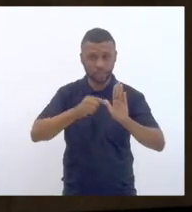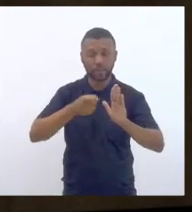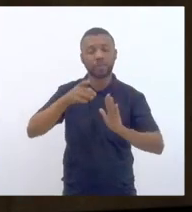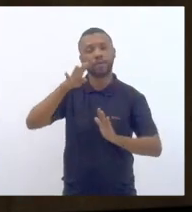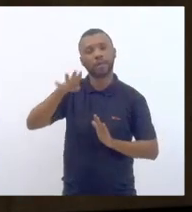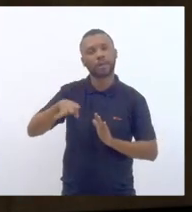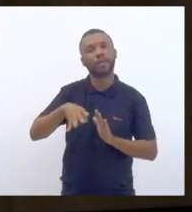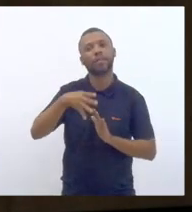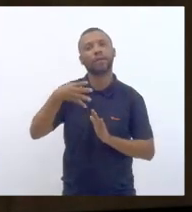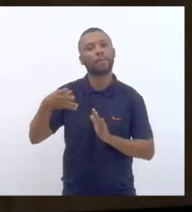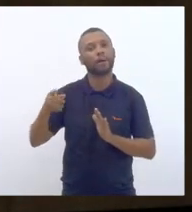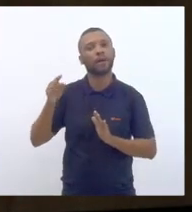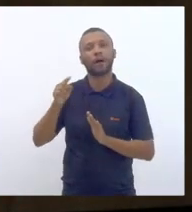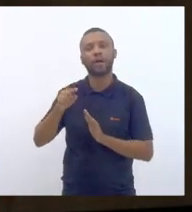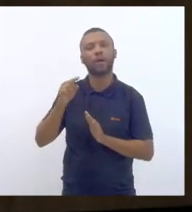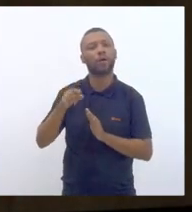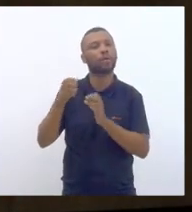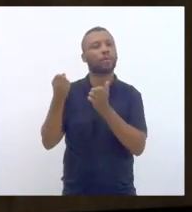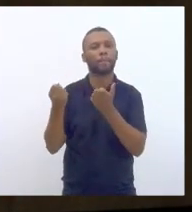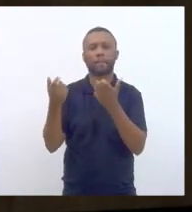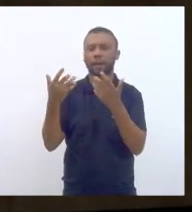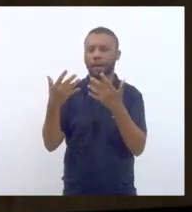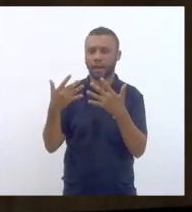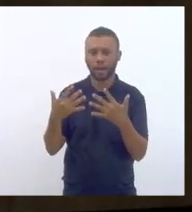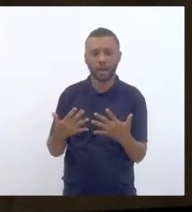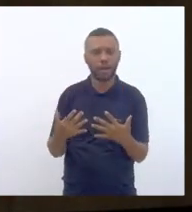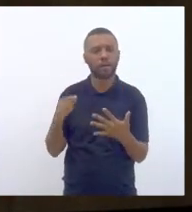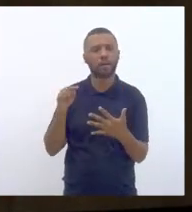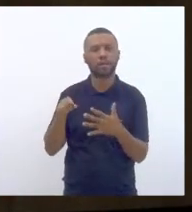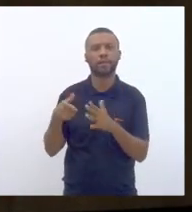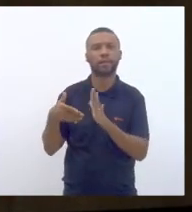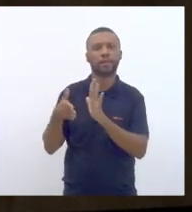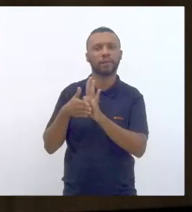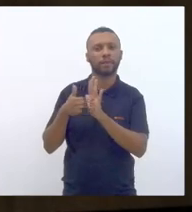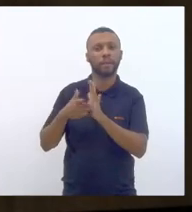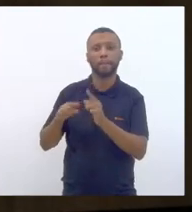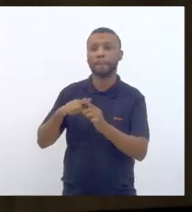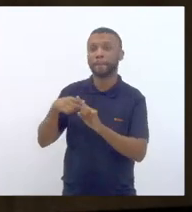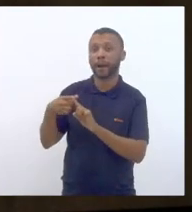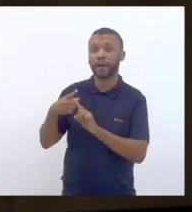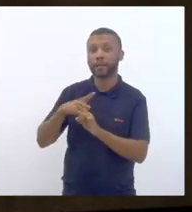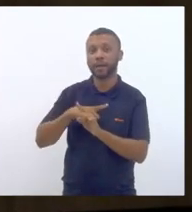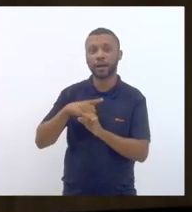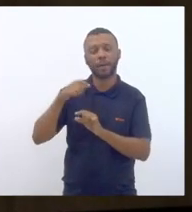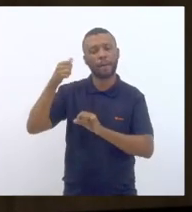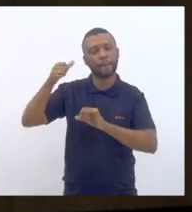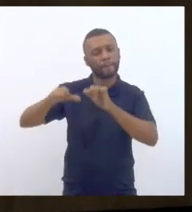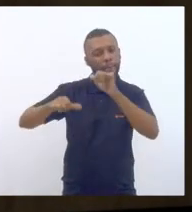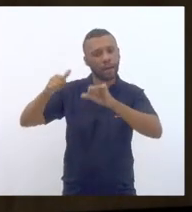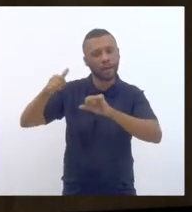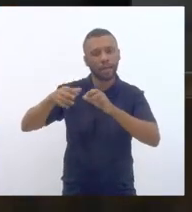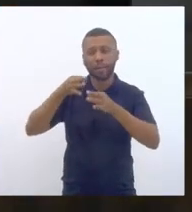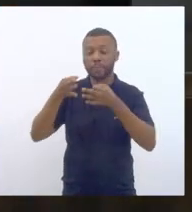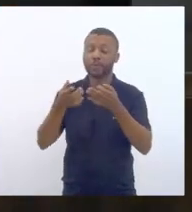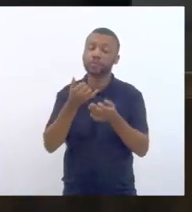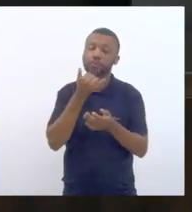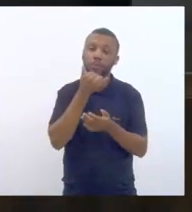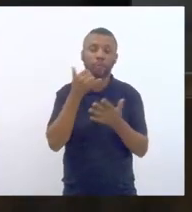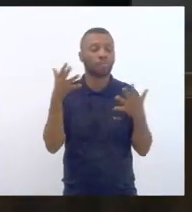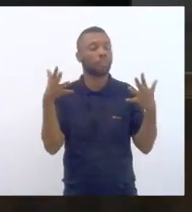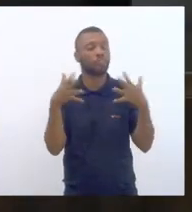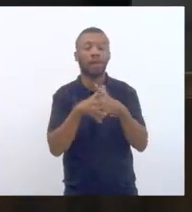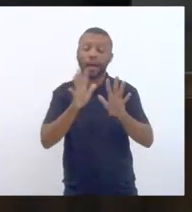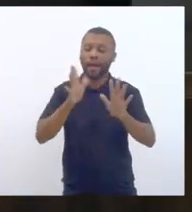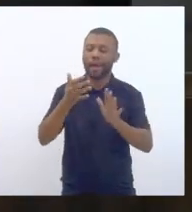tabela, no que está em pauta, e dar o parecer... Você vai ficar um monstro, porque tem dois... Não, na verdade,